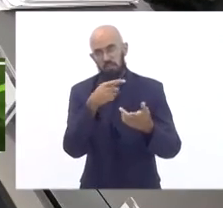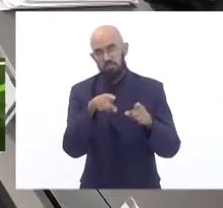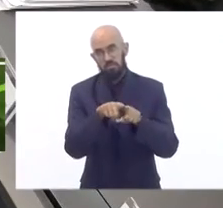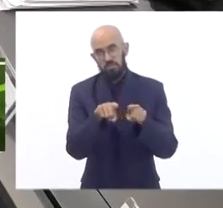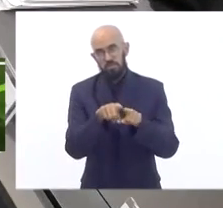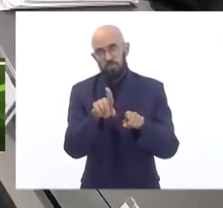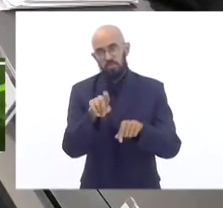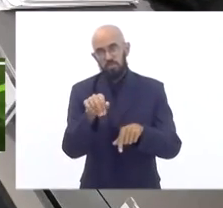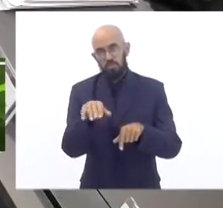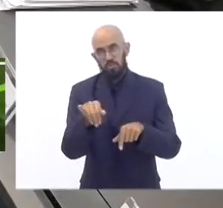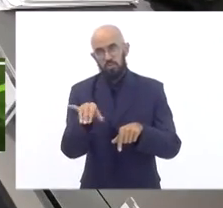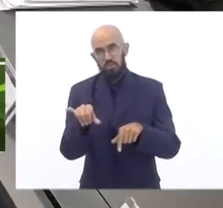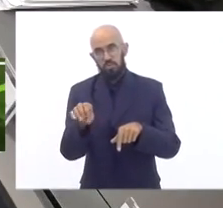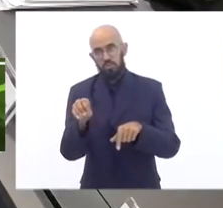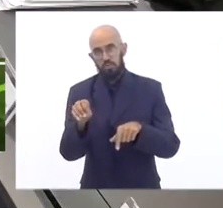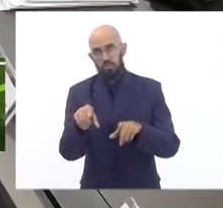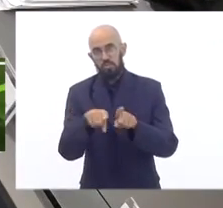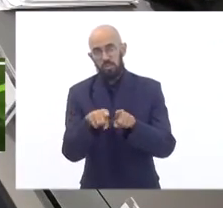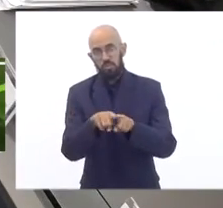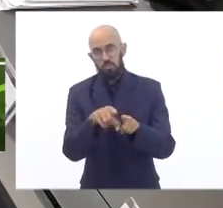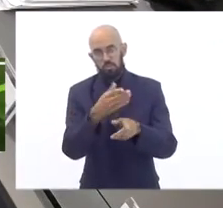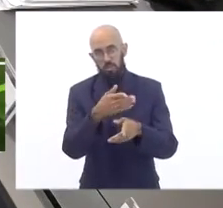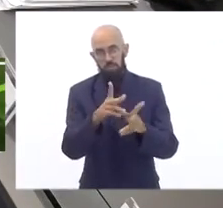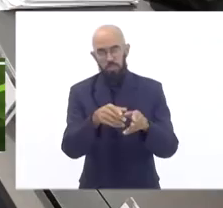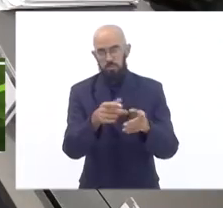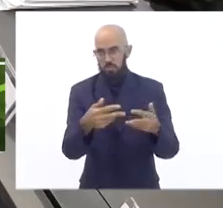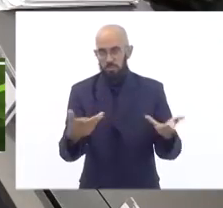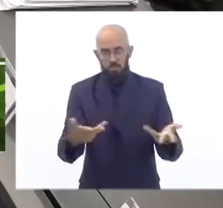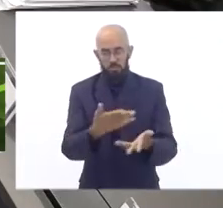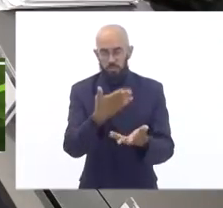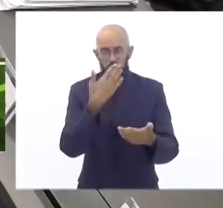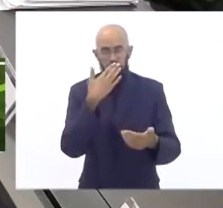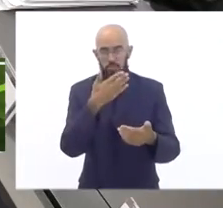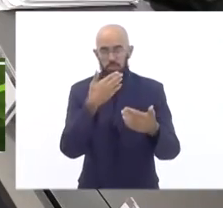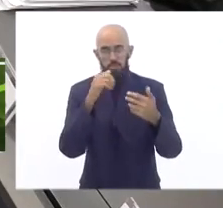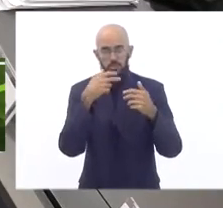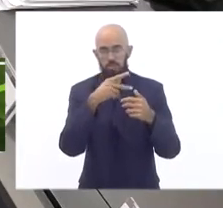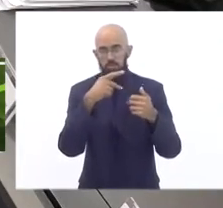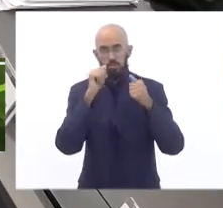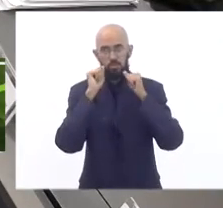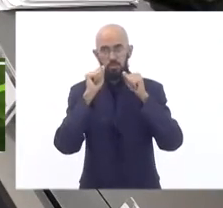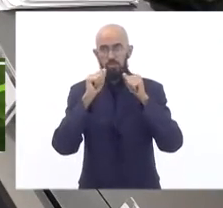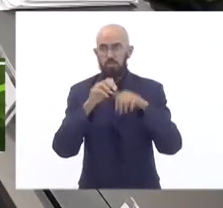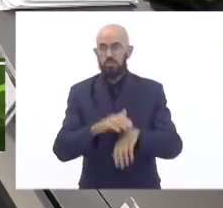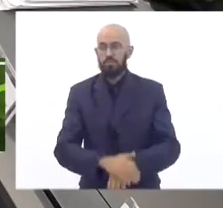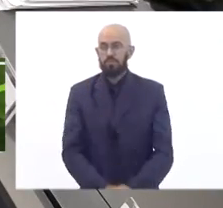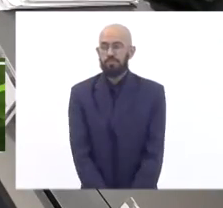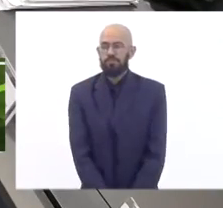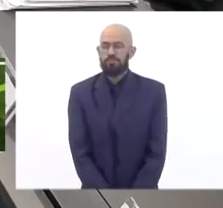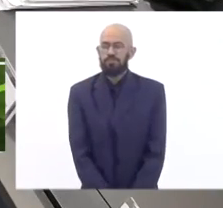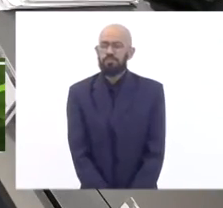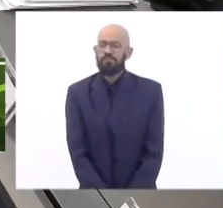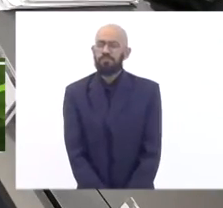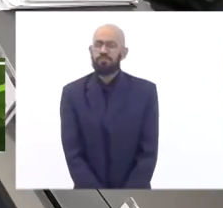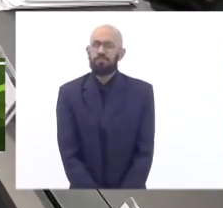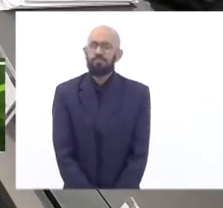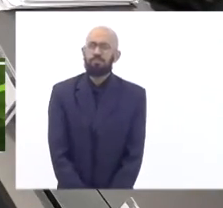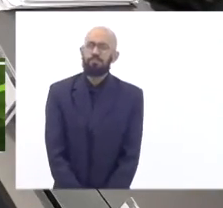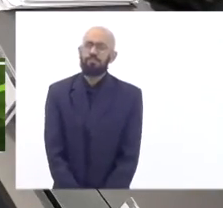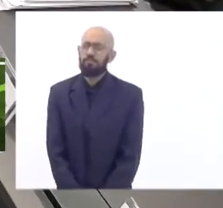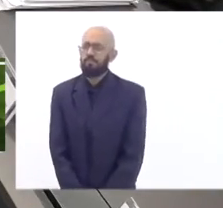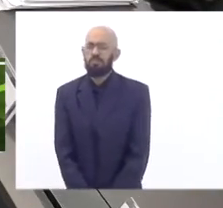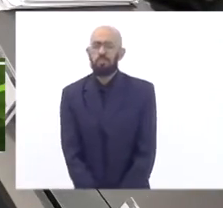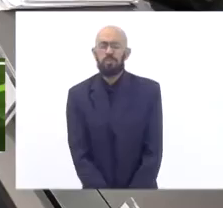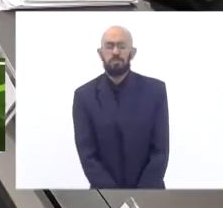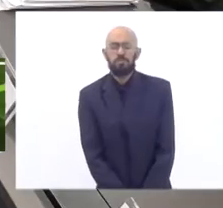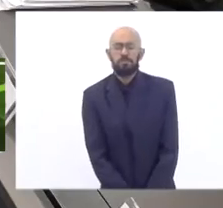Dionísio Lins, se quiser falar, é só solicitar, por gentileza, pela sua assessoria. Eu queria voltar a um ponto, antes de